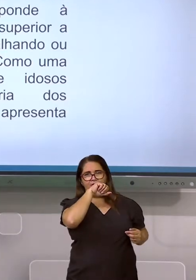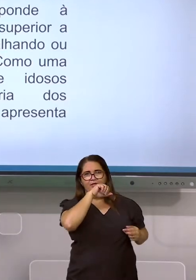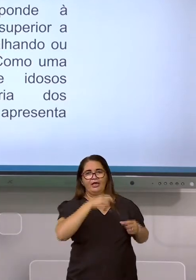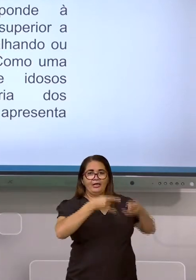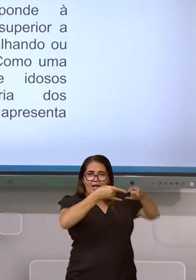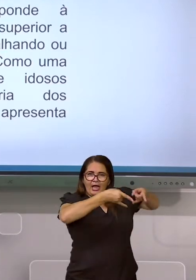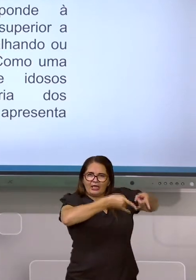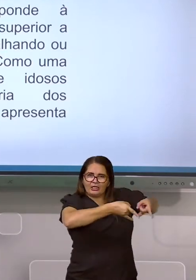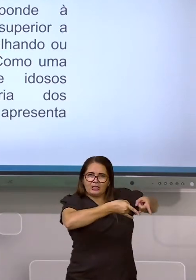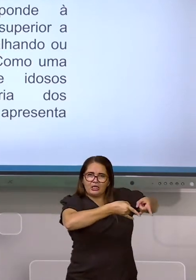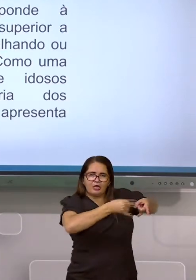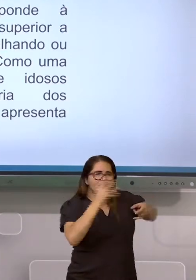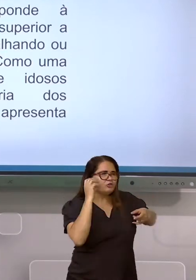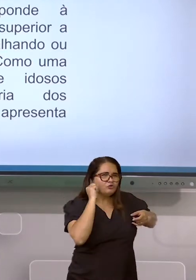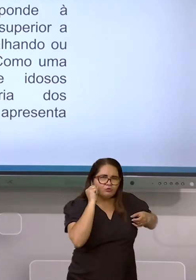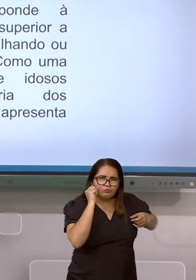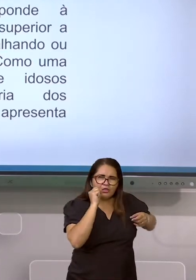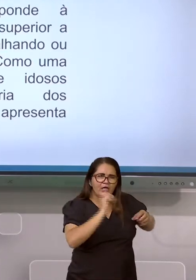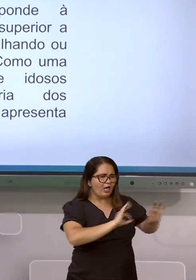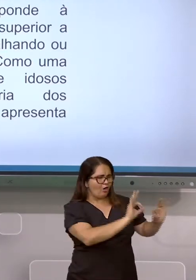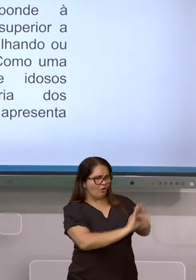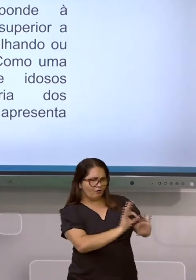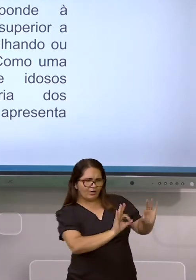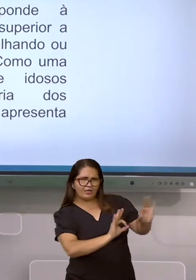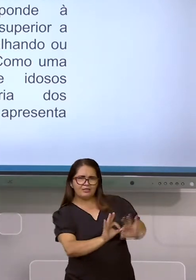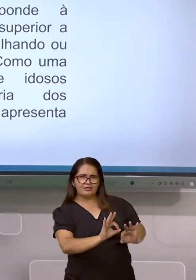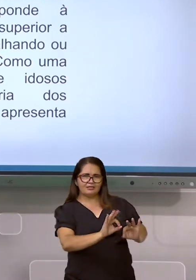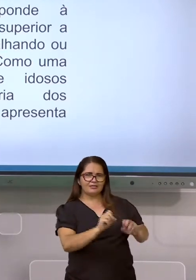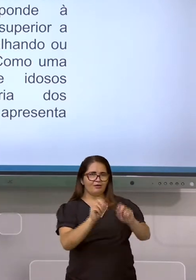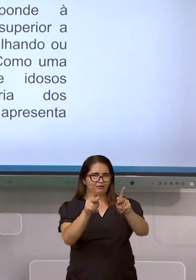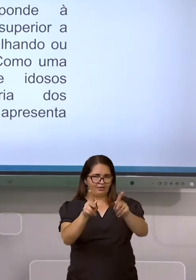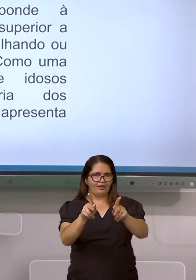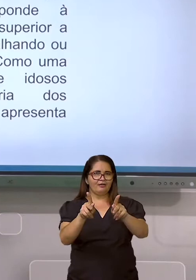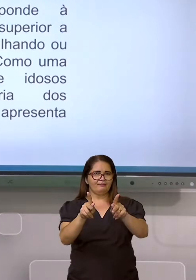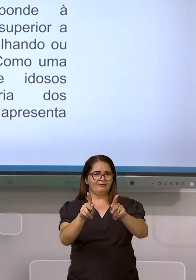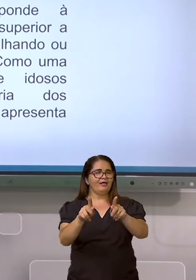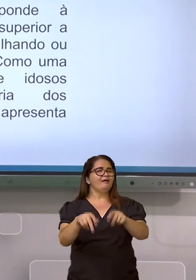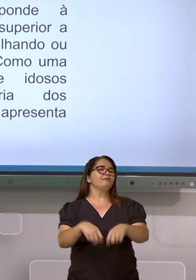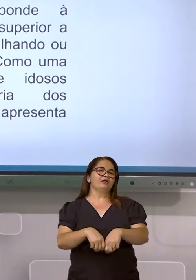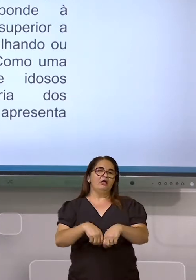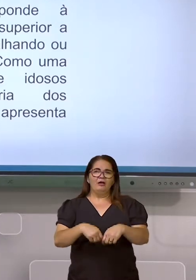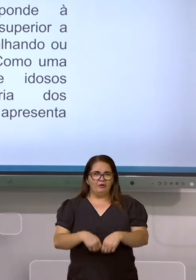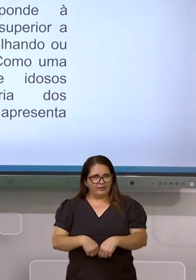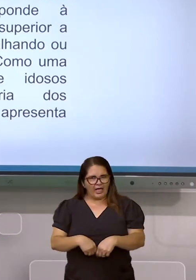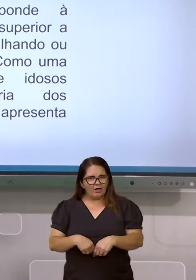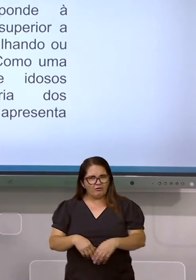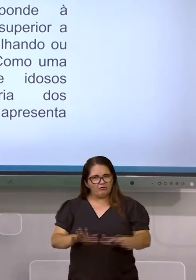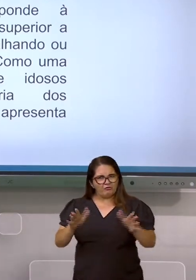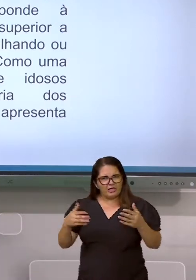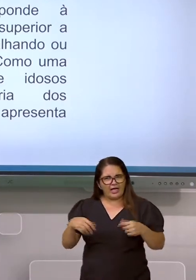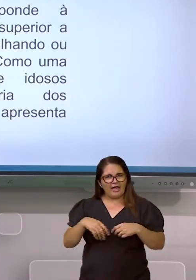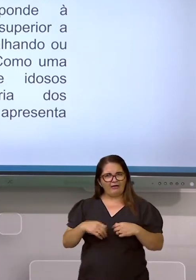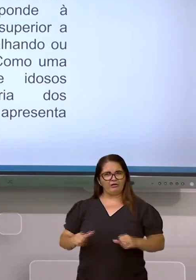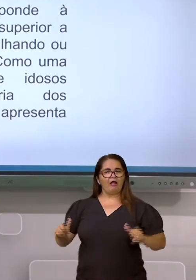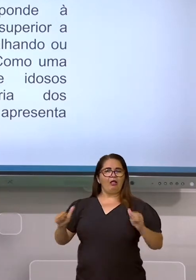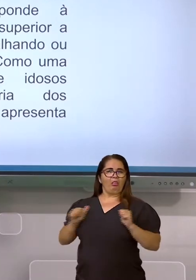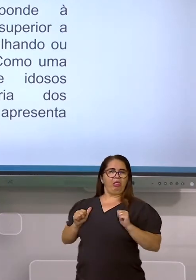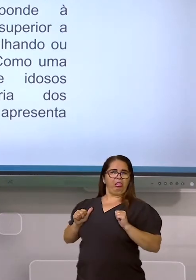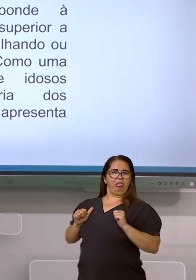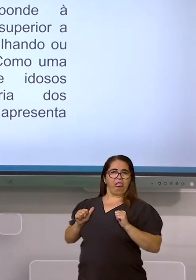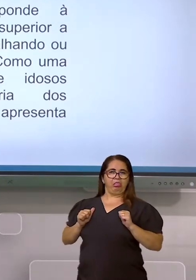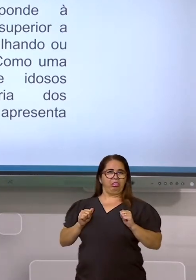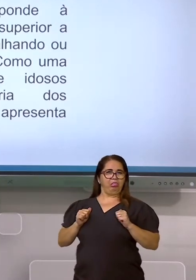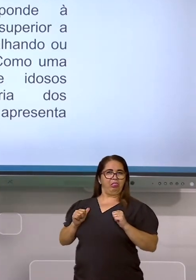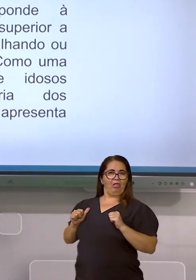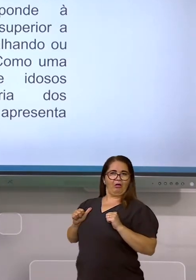desse ambiente, tá? Olha aí, hein? Daqui a pouco você vai falar com a mamãe, que é professora de geografia, falou que